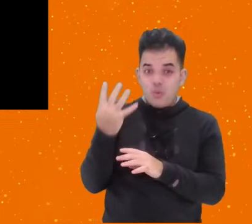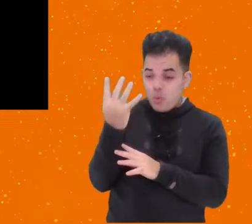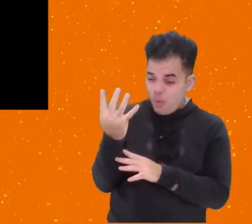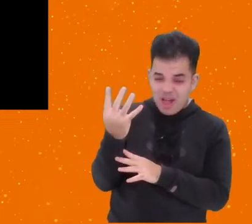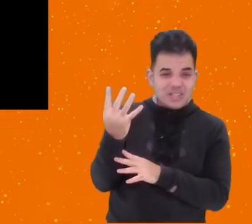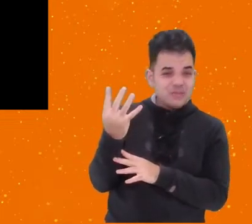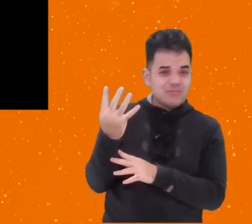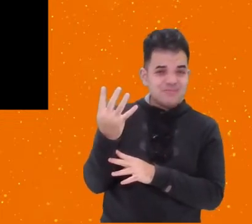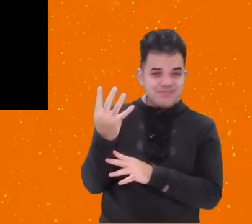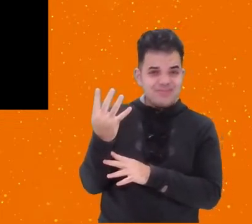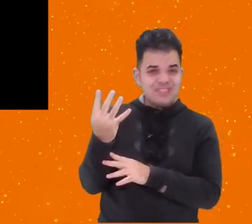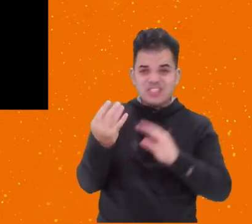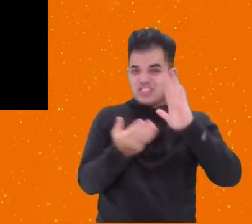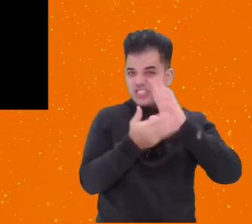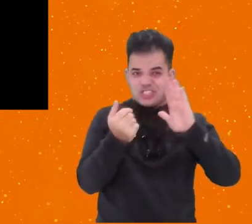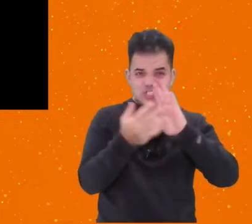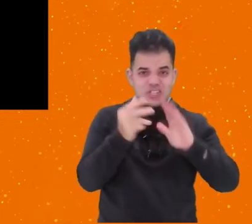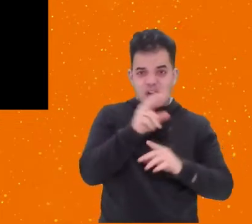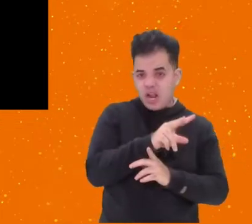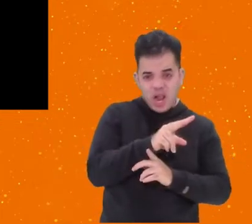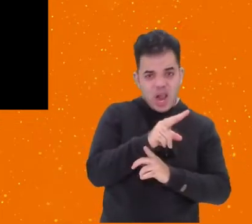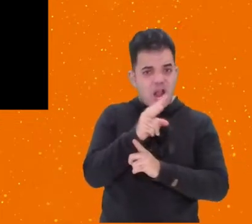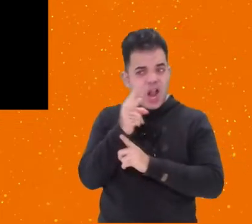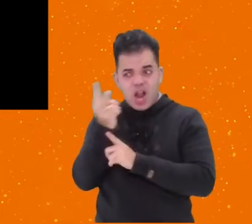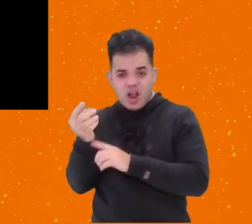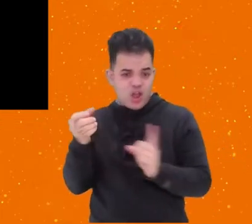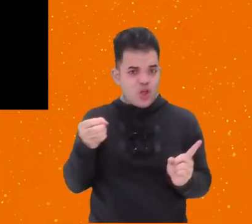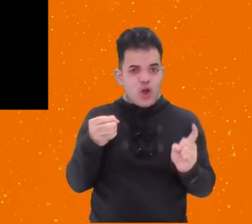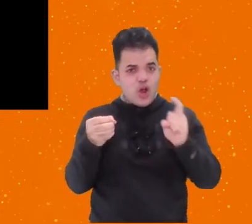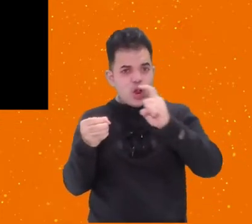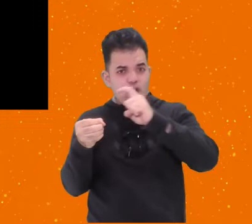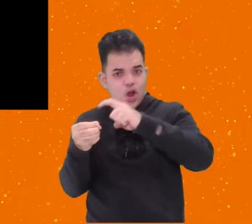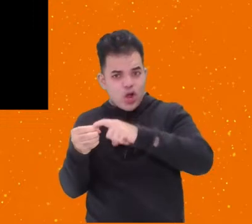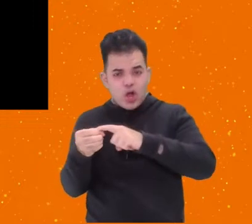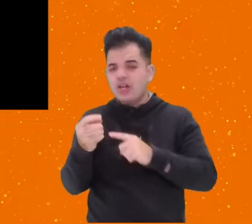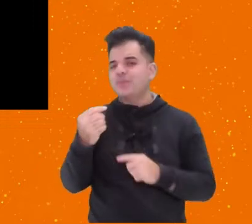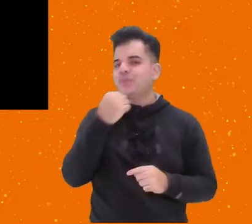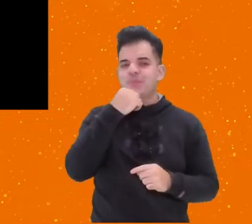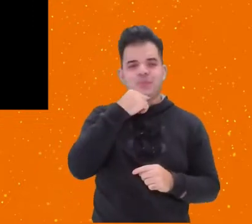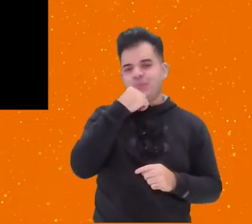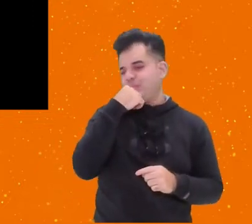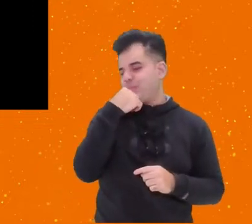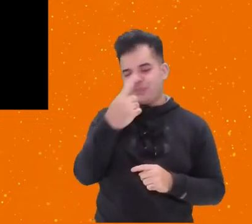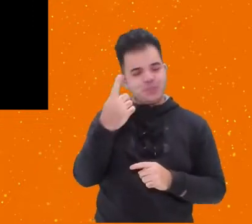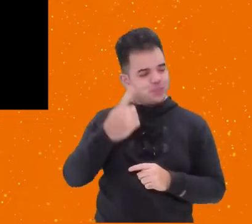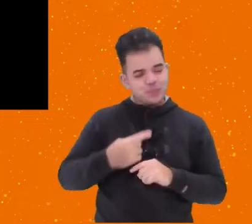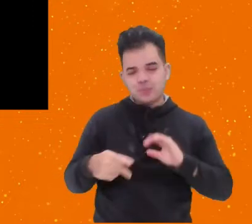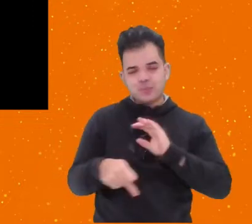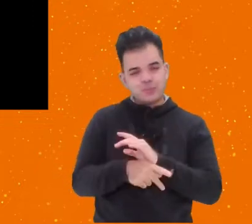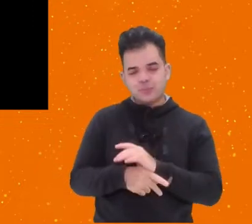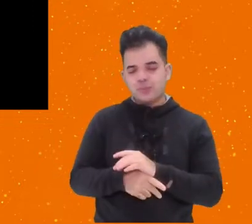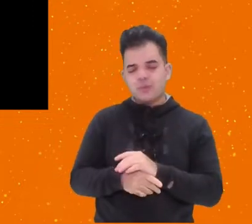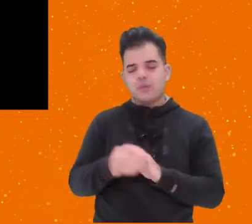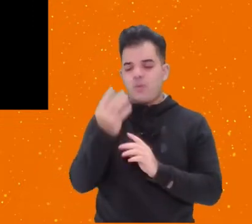conseguir tirar dessa imagem aqui, chegar de novo numa correção com menos quatro stops, né? Ou